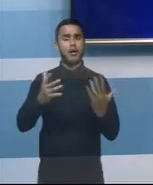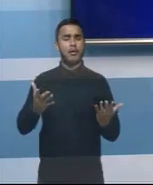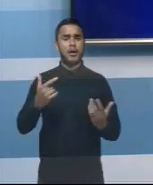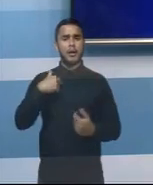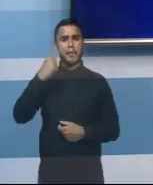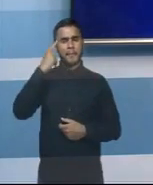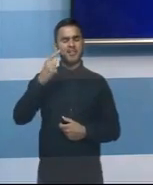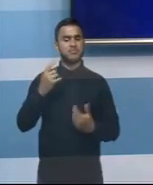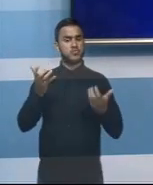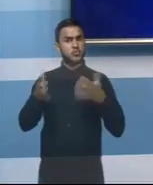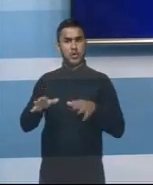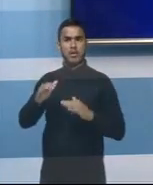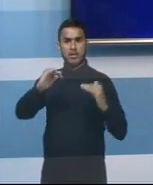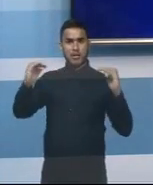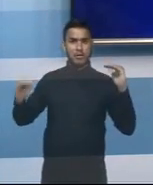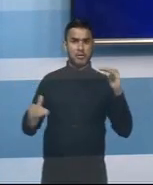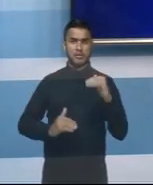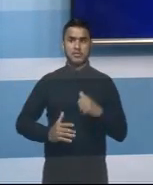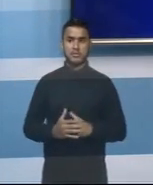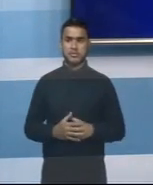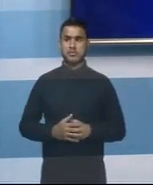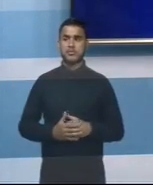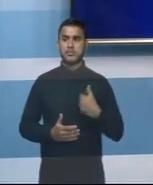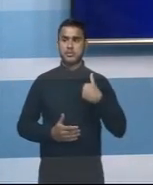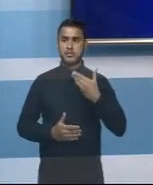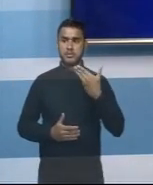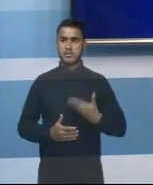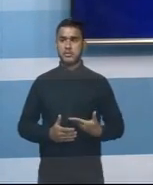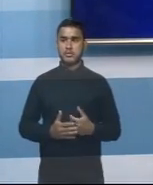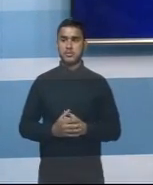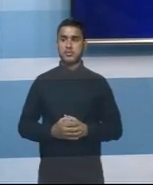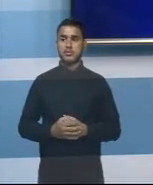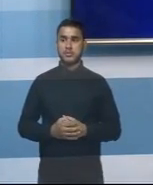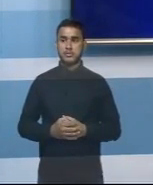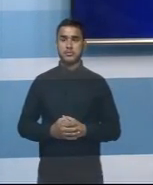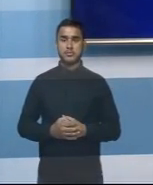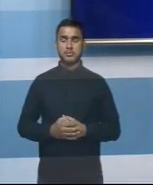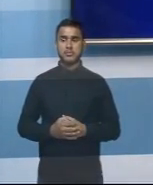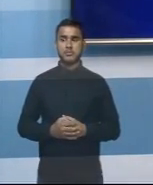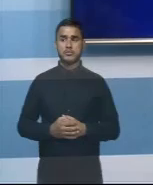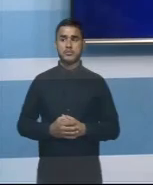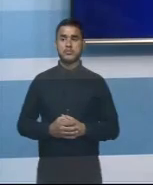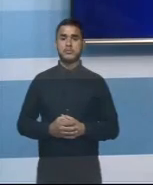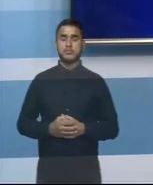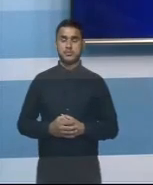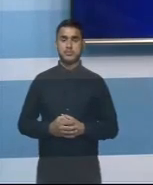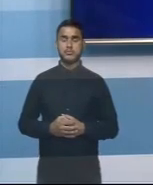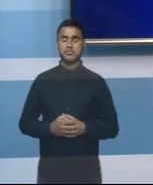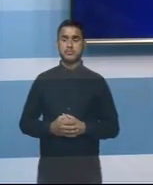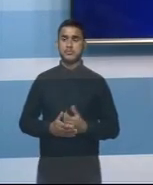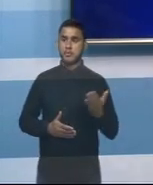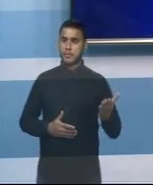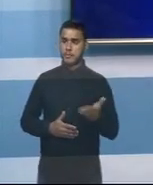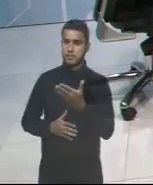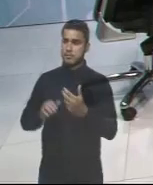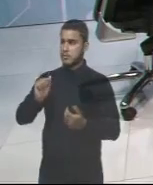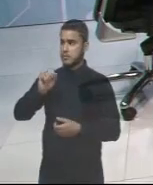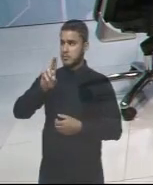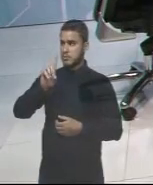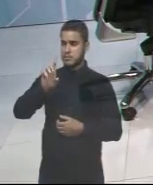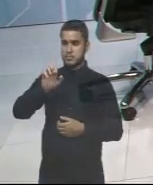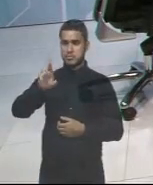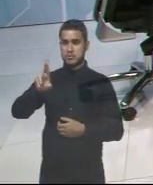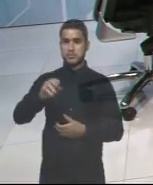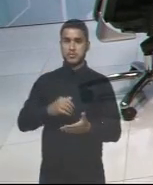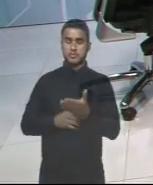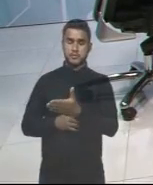visão quase analfabeta, mas é uma visão de quem vive o dia a dia. Alda, eu queria colocar para você essa mesma